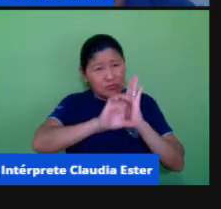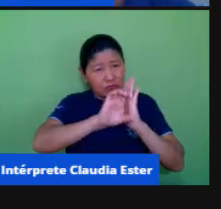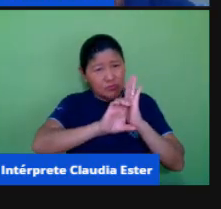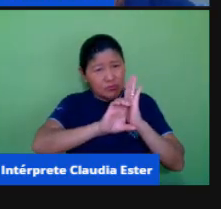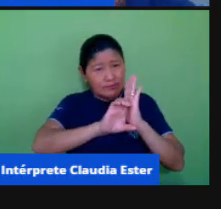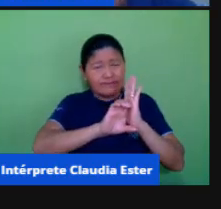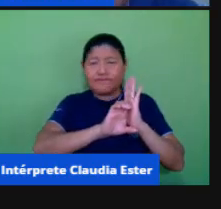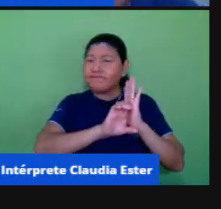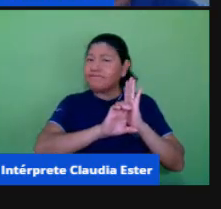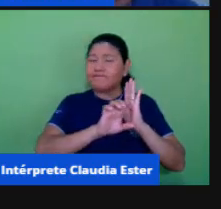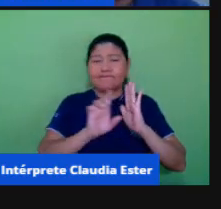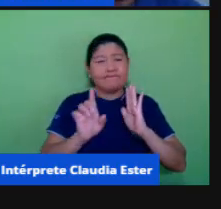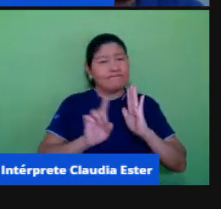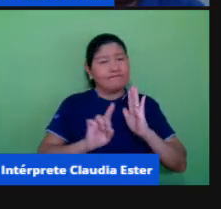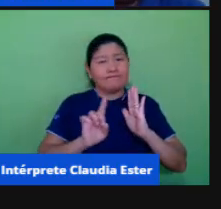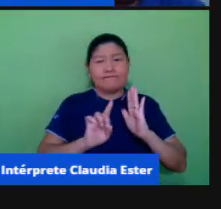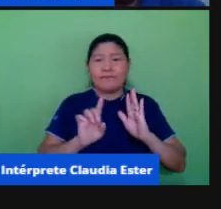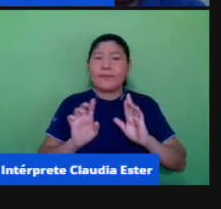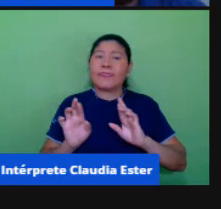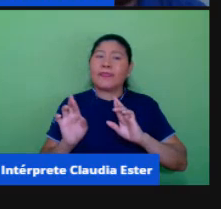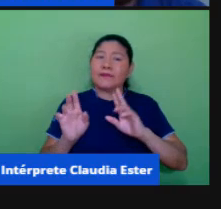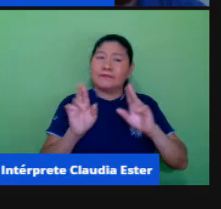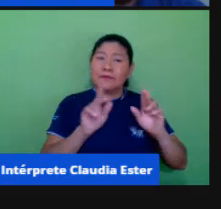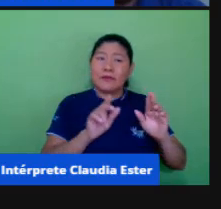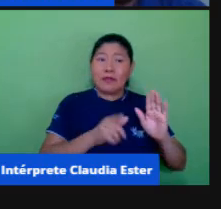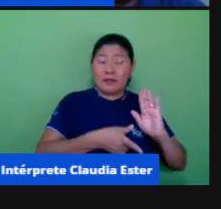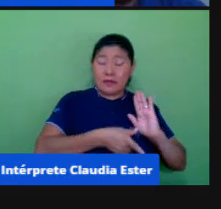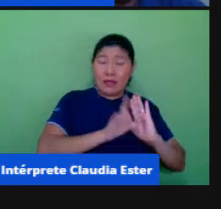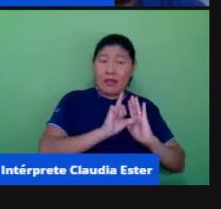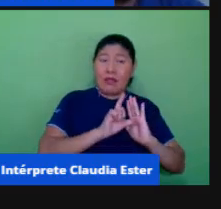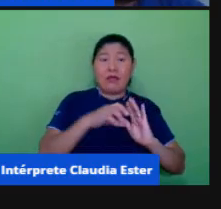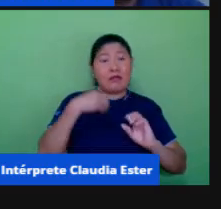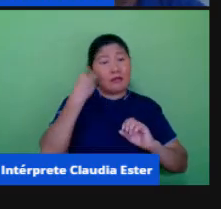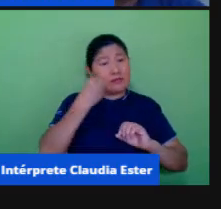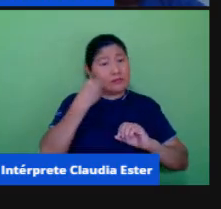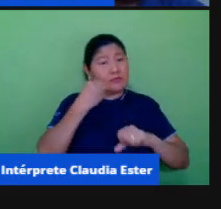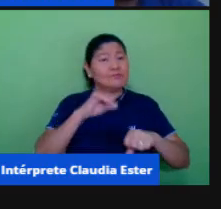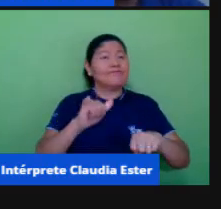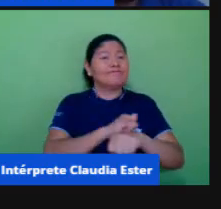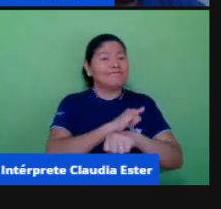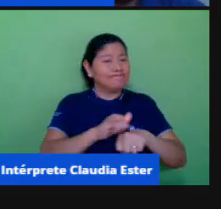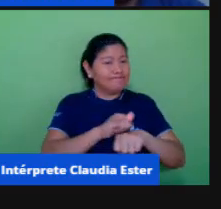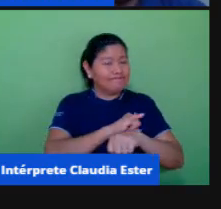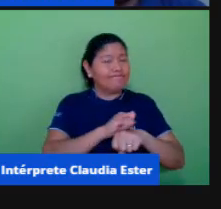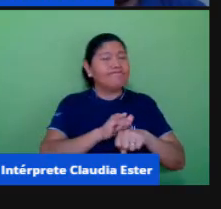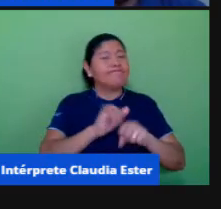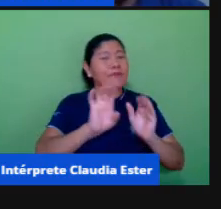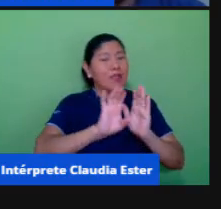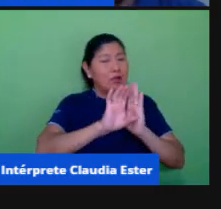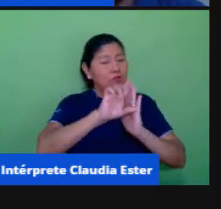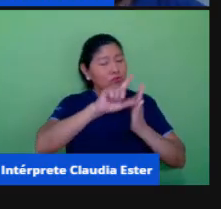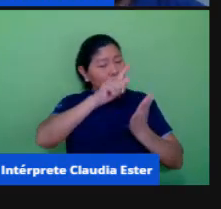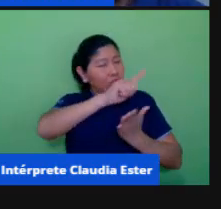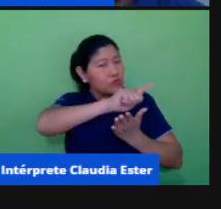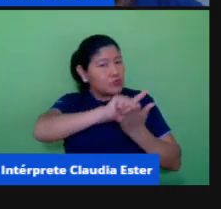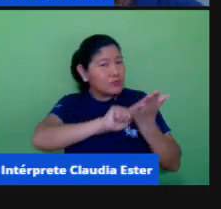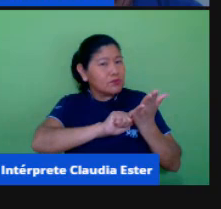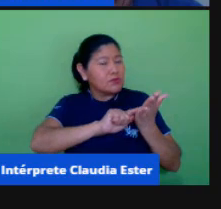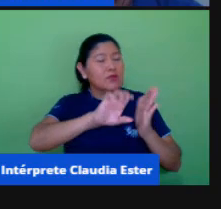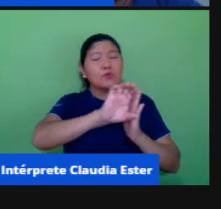comunicação que vem sendo trabalhada ao longo de muitos anos já. Isso não é uma novidade, né? A lista de